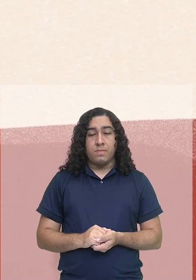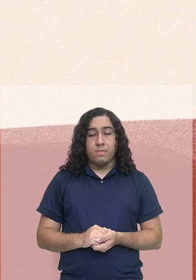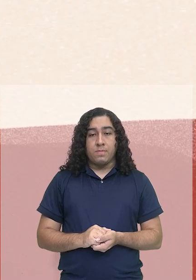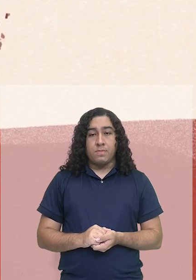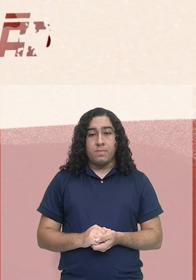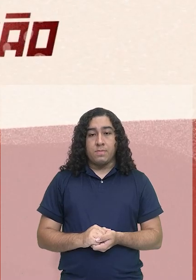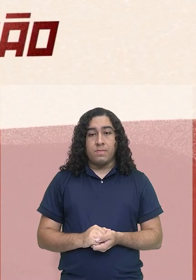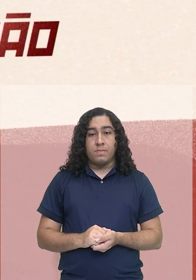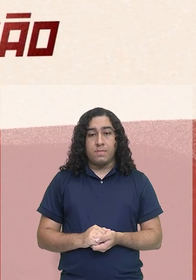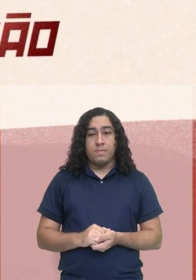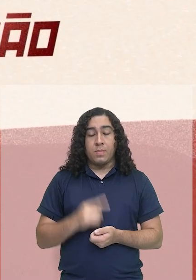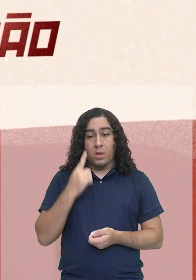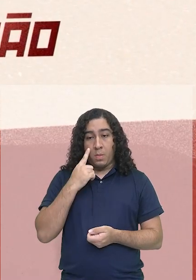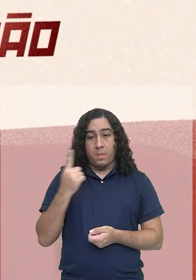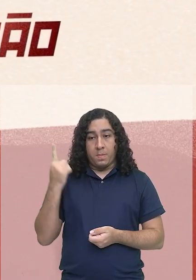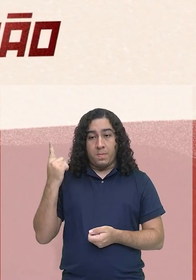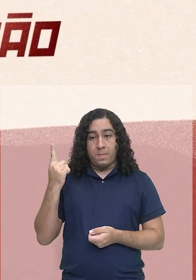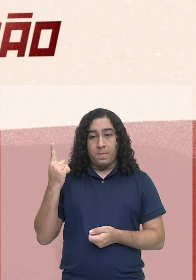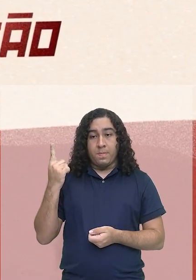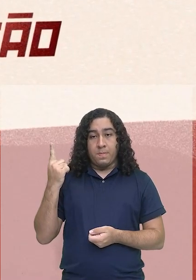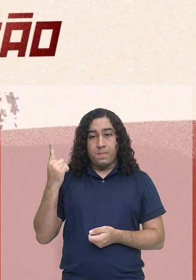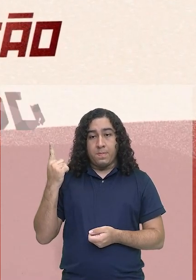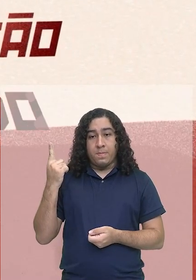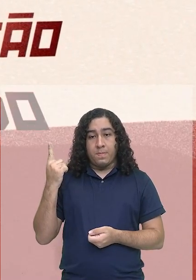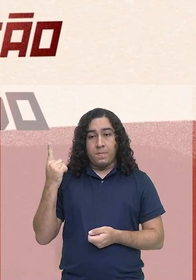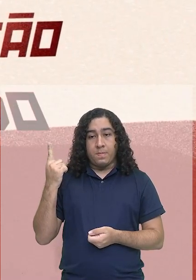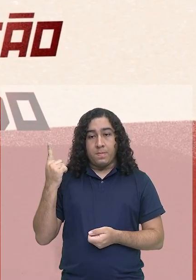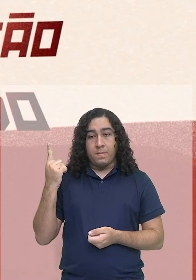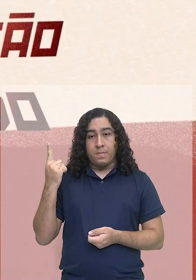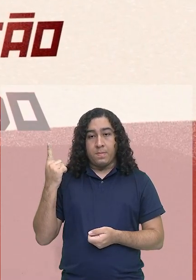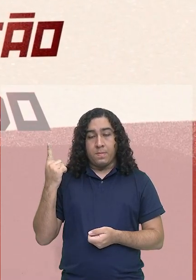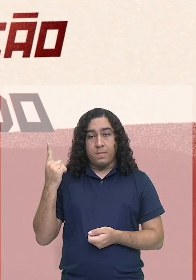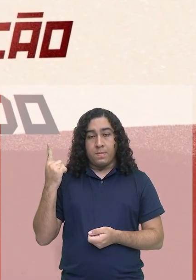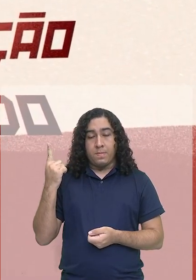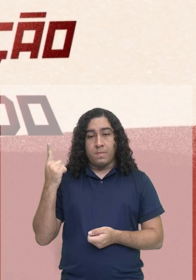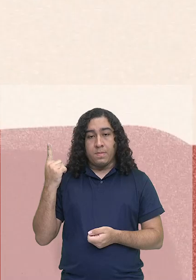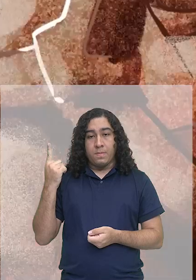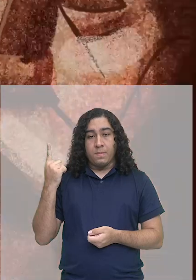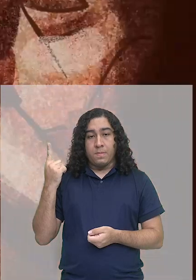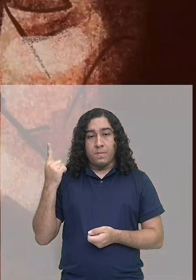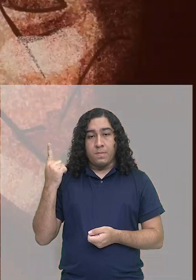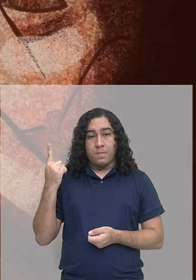produção, modo de produção, Estado,